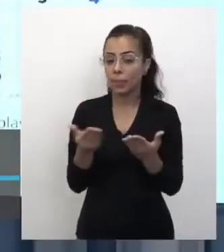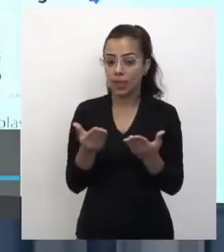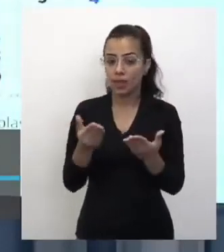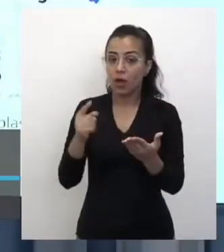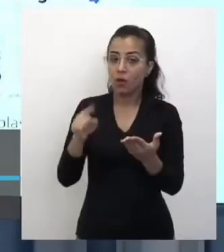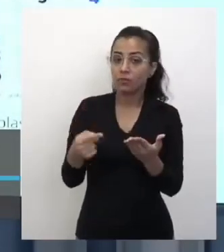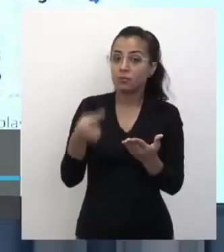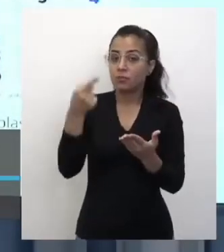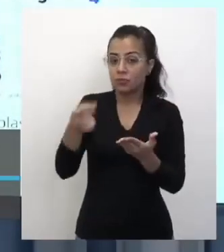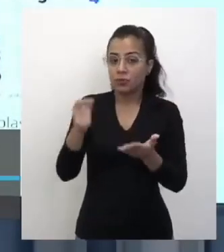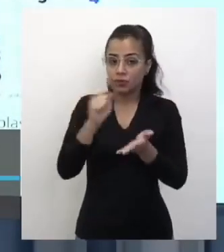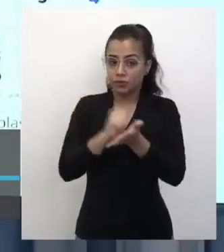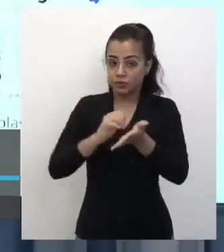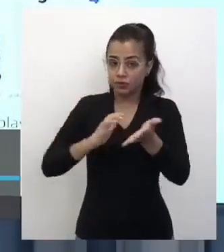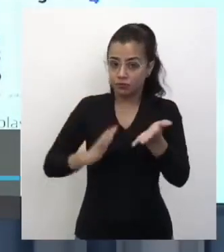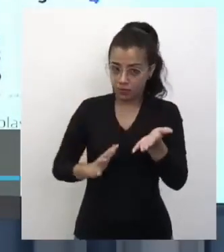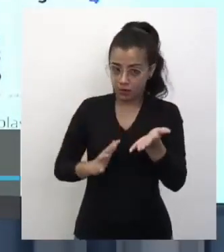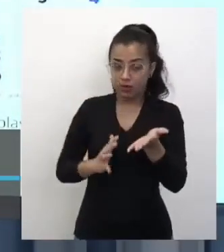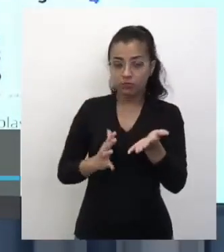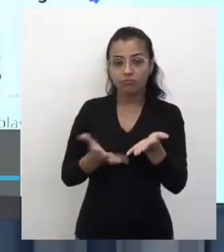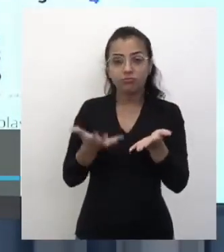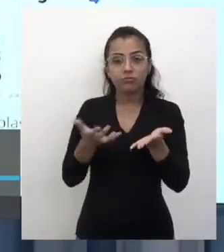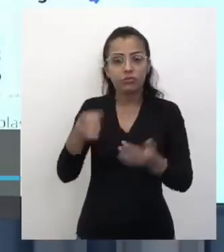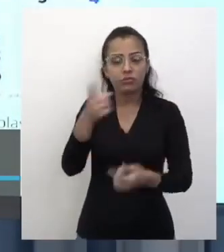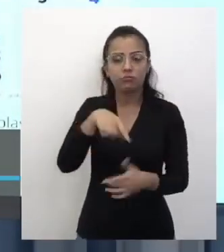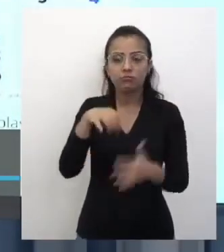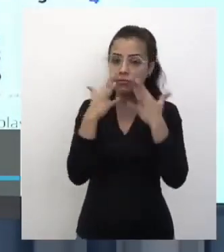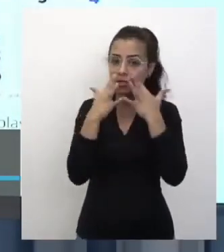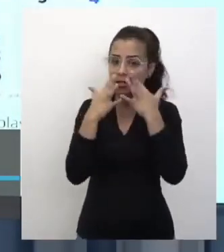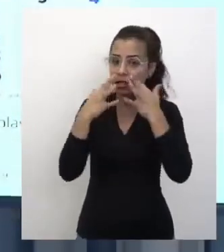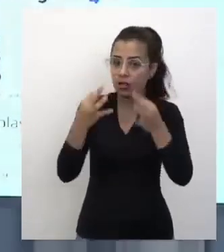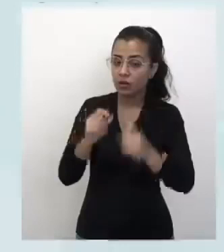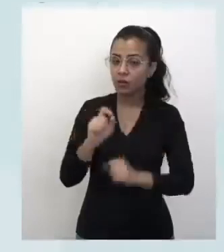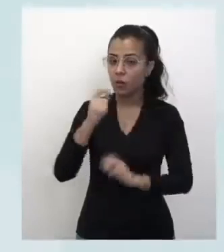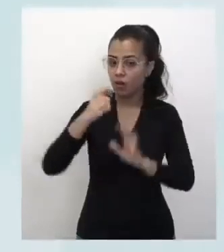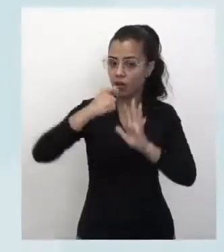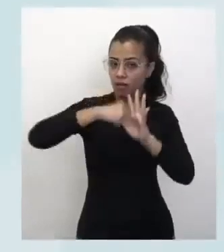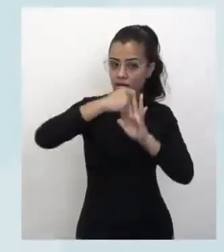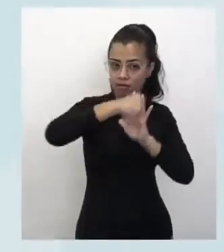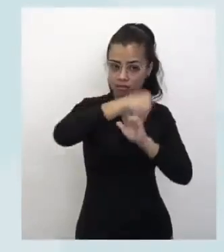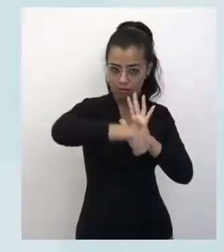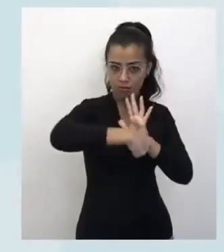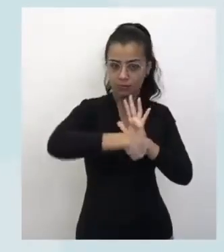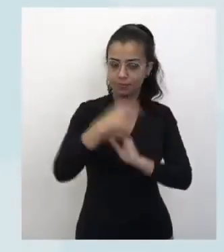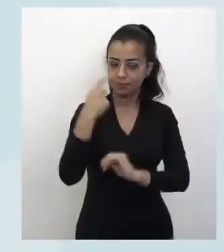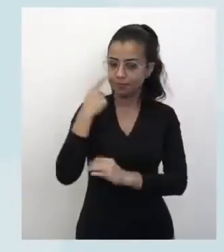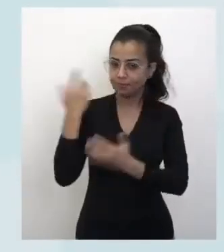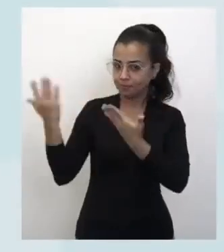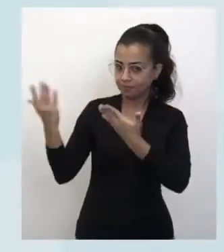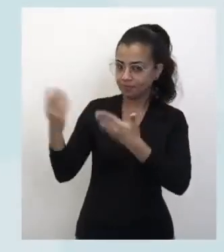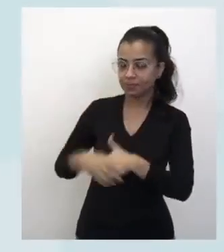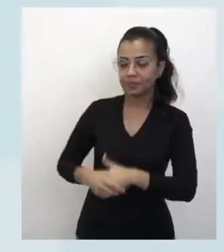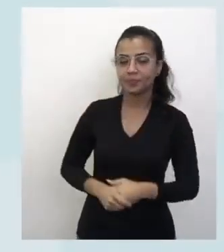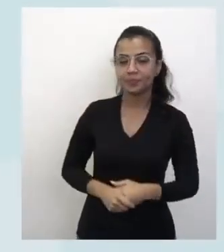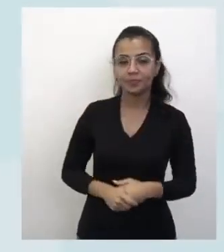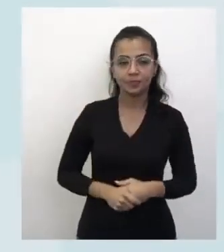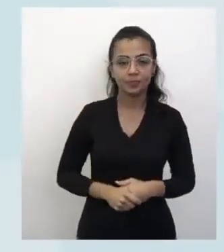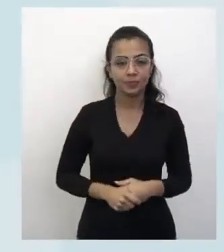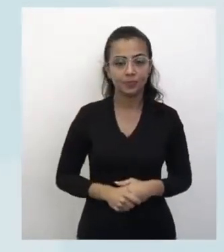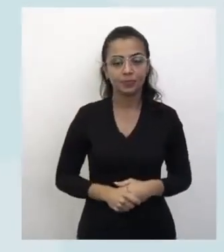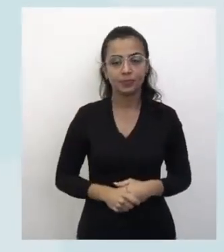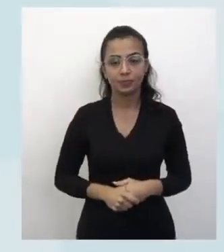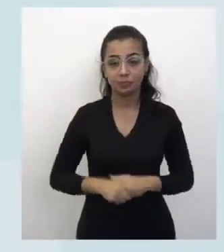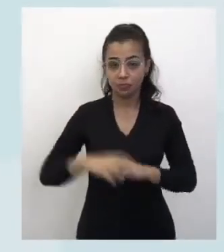próxima atividade, e aí nós vamos observar o calendário. Então, na telinha de vocês aí tá o calendário, né?